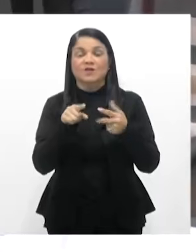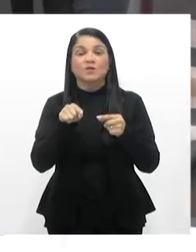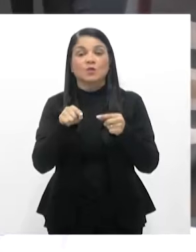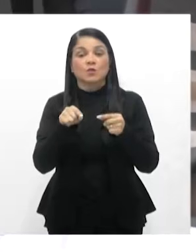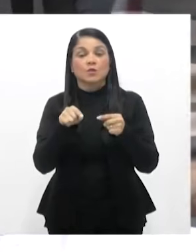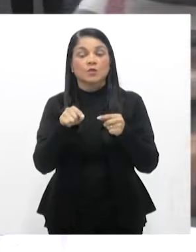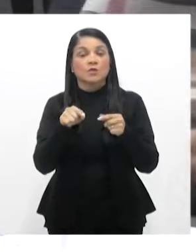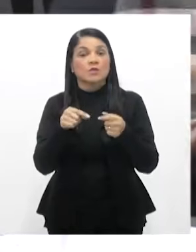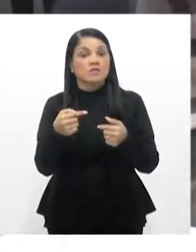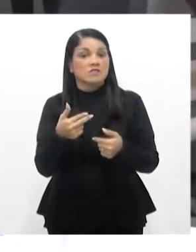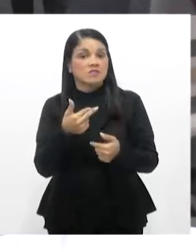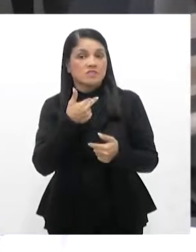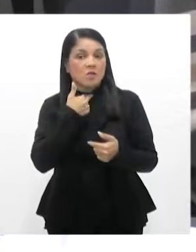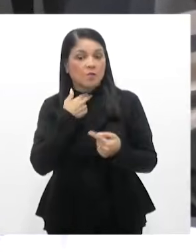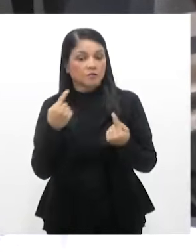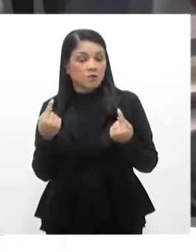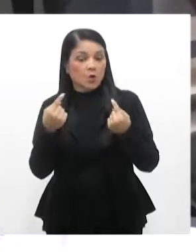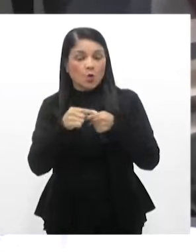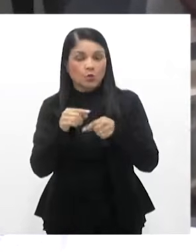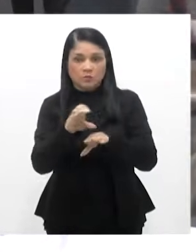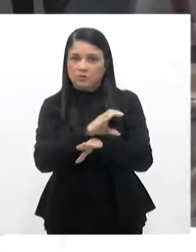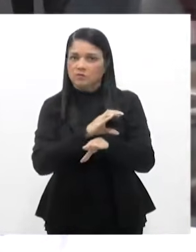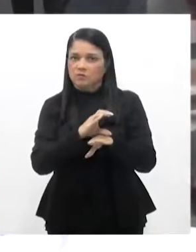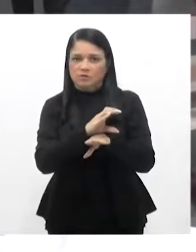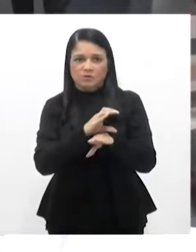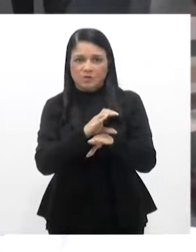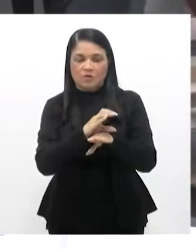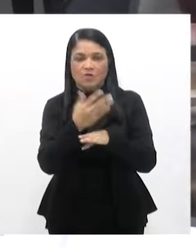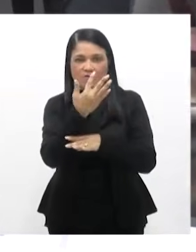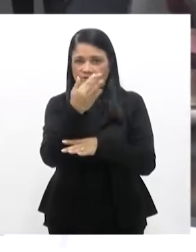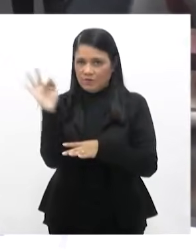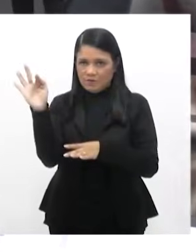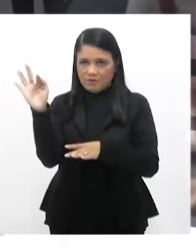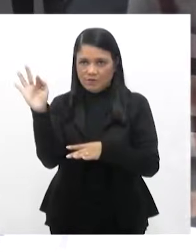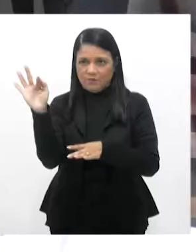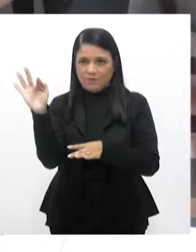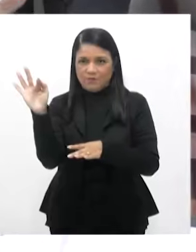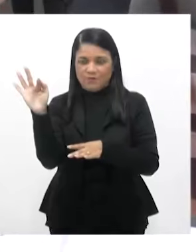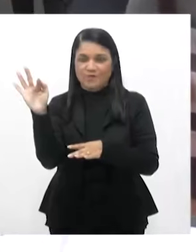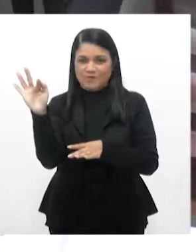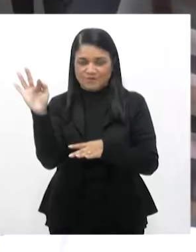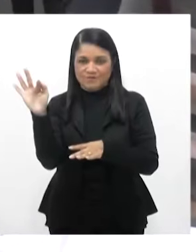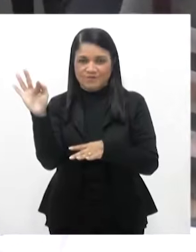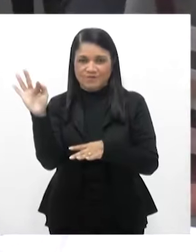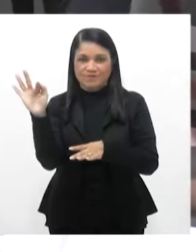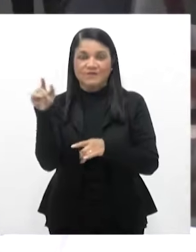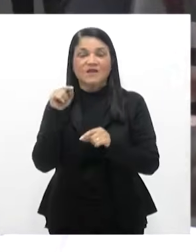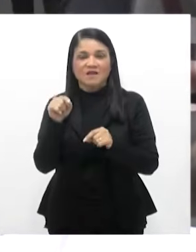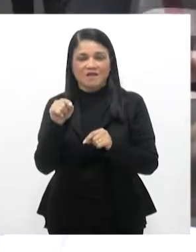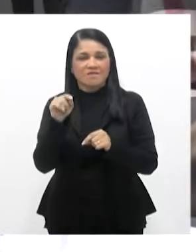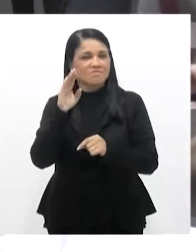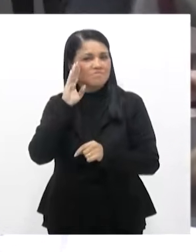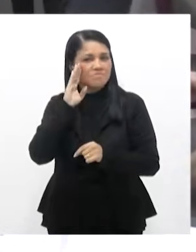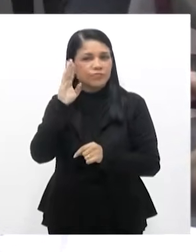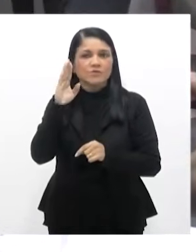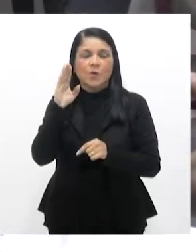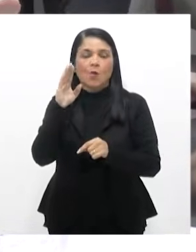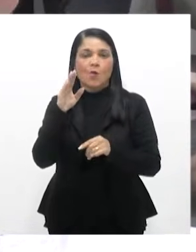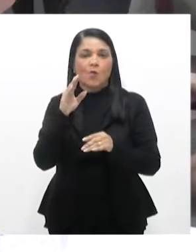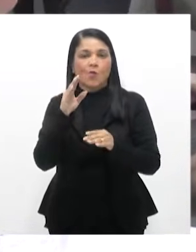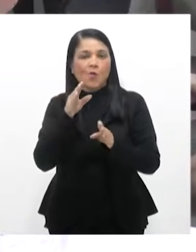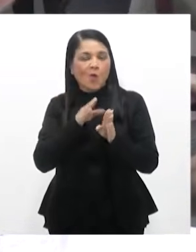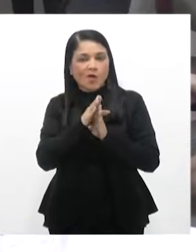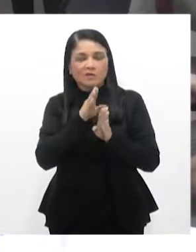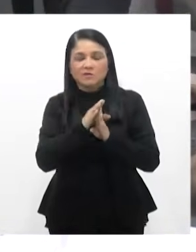não contrariem a Constituição Federal. A baliza é a Constituição